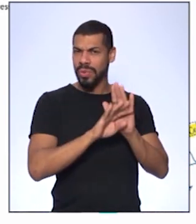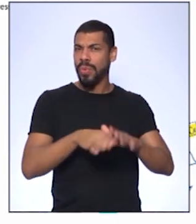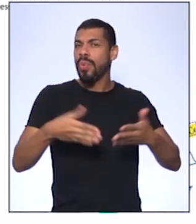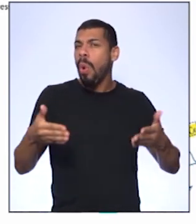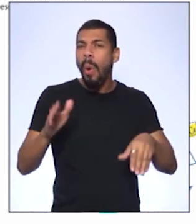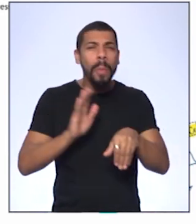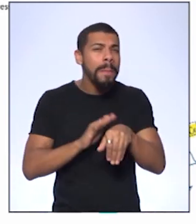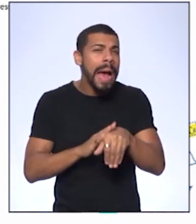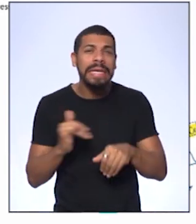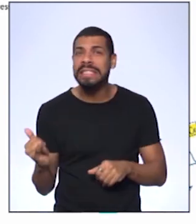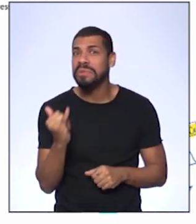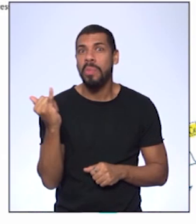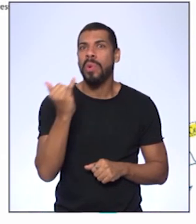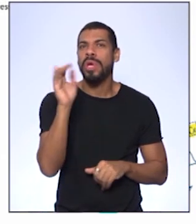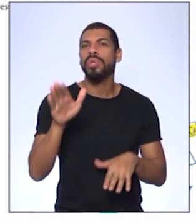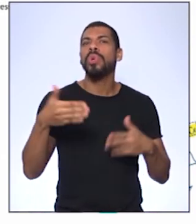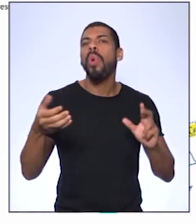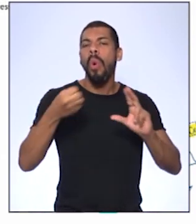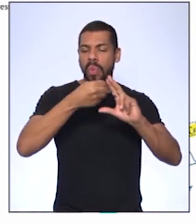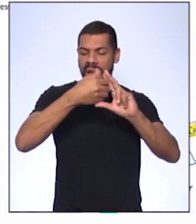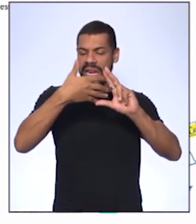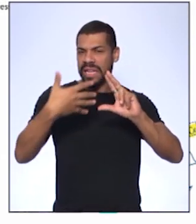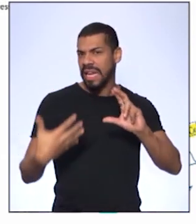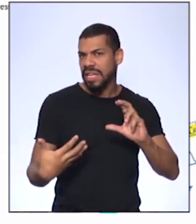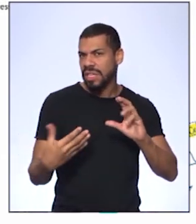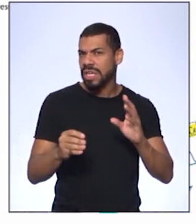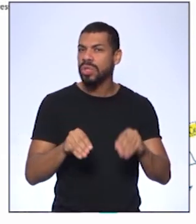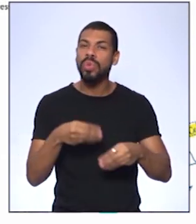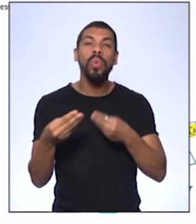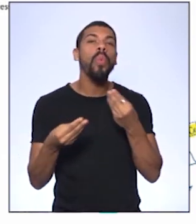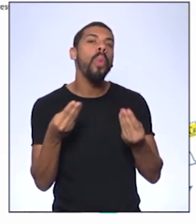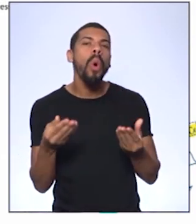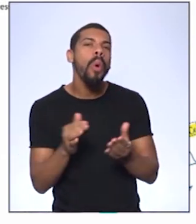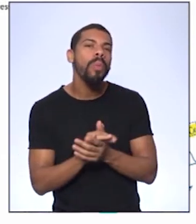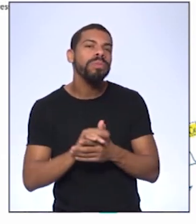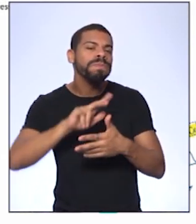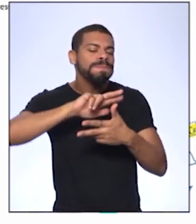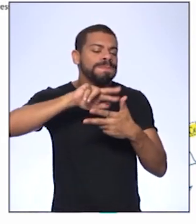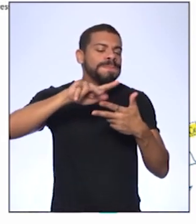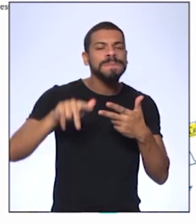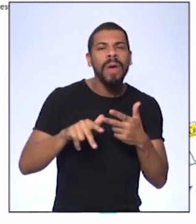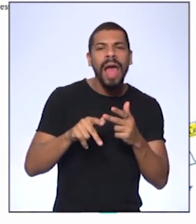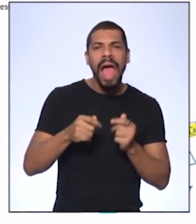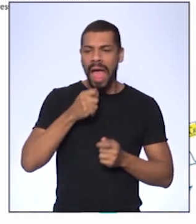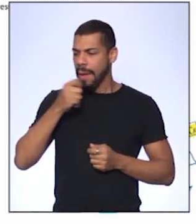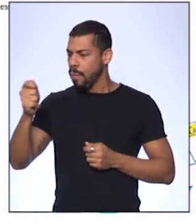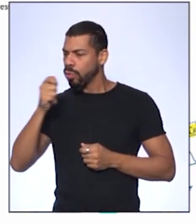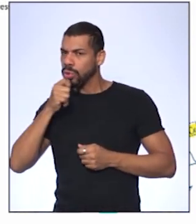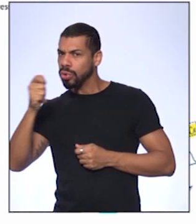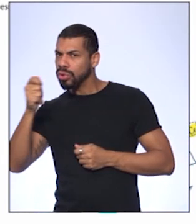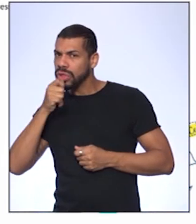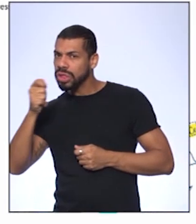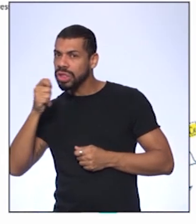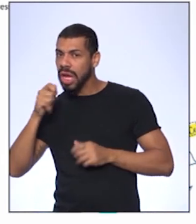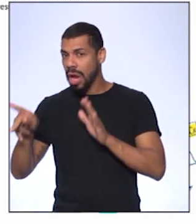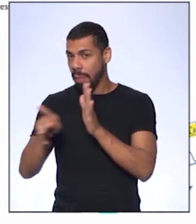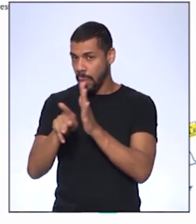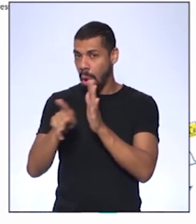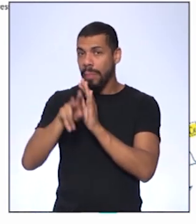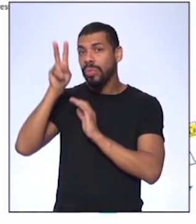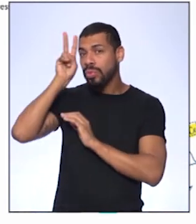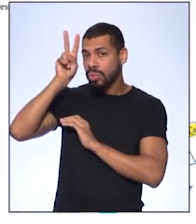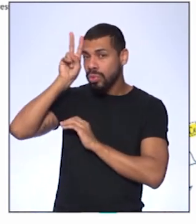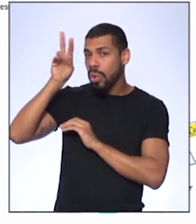que predomina, ela se caracteriza por evidenciar a subjetividade da reportagem com base na fala do historiador da